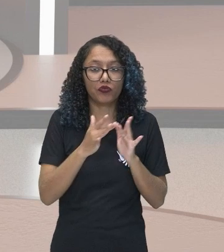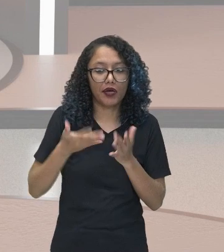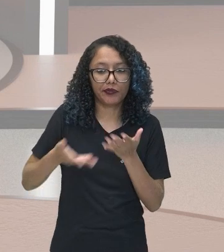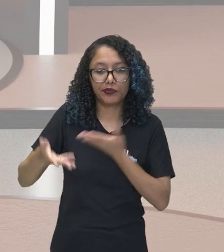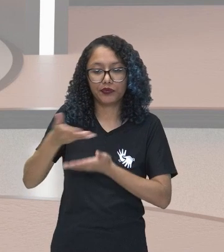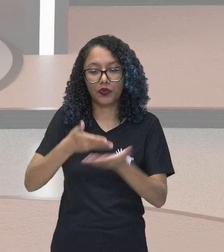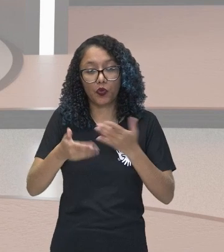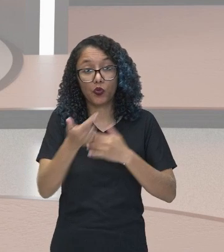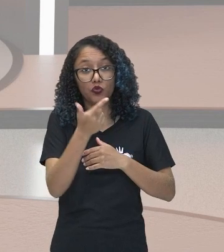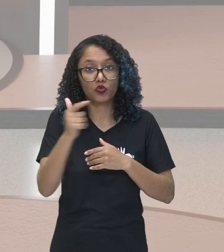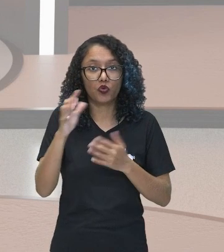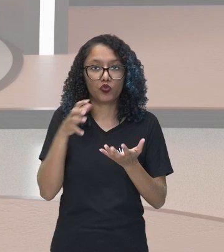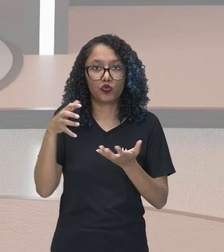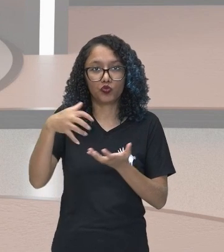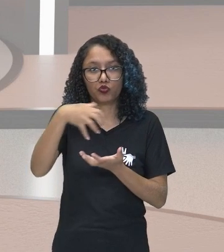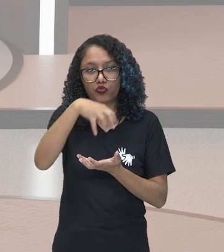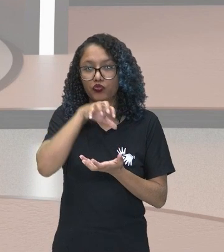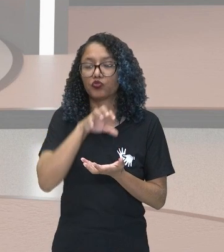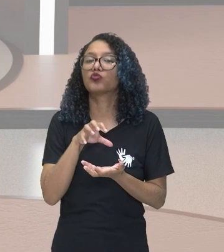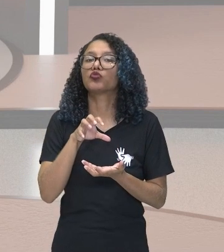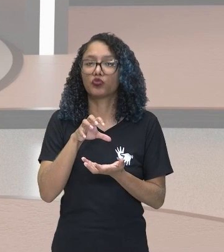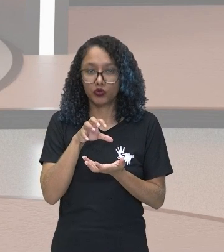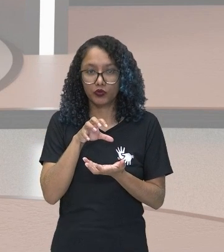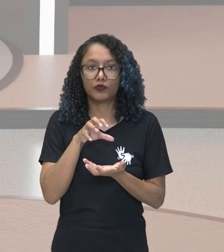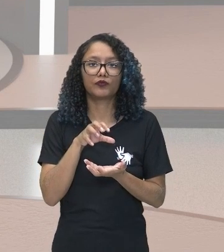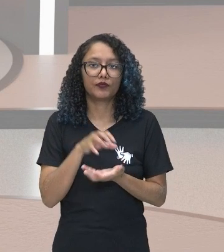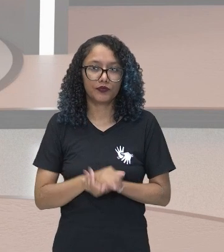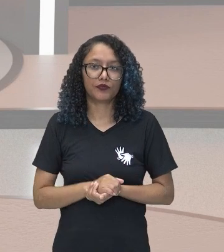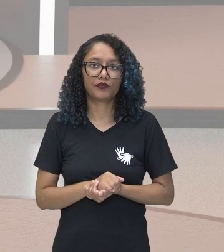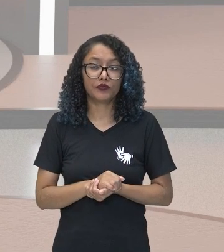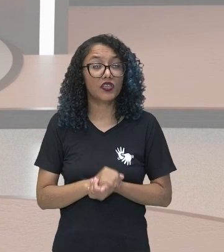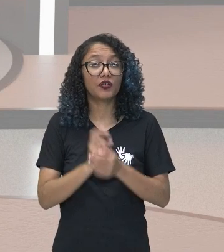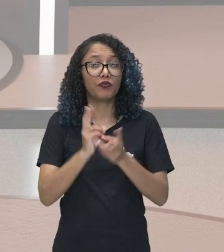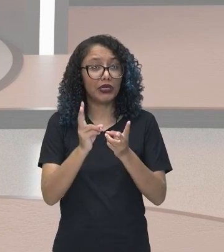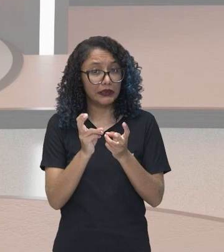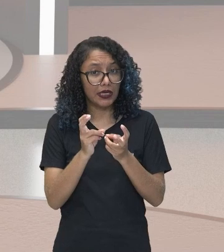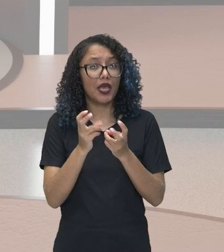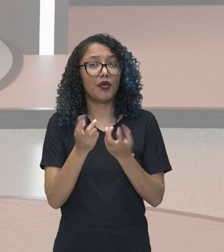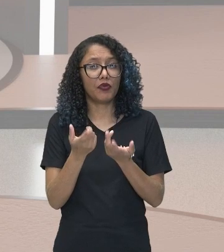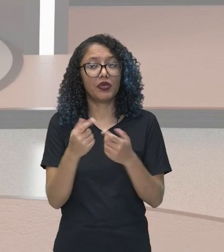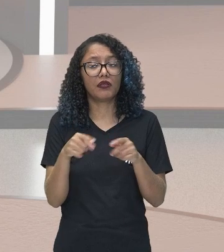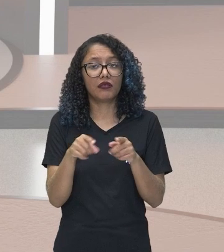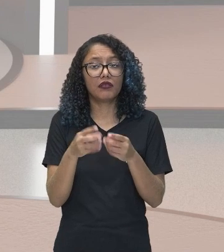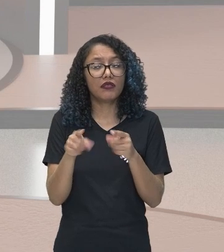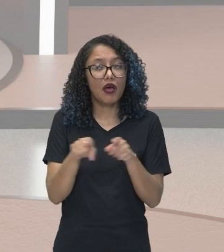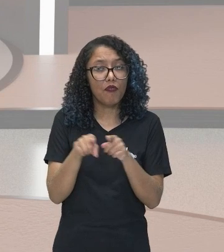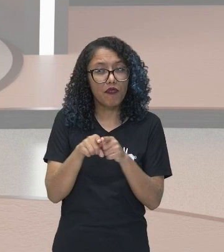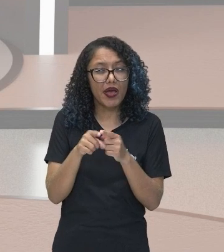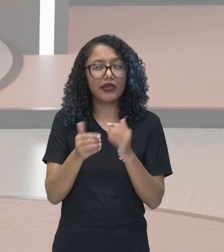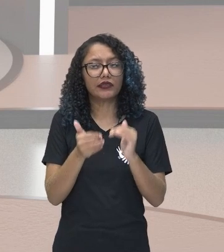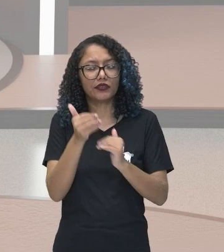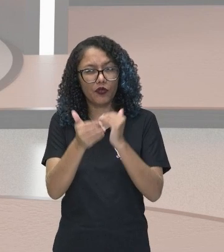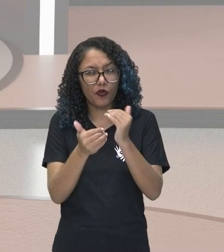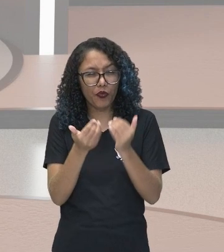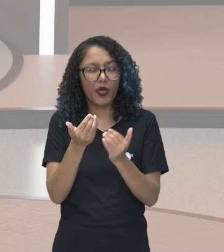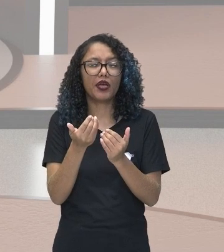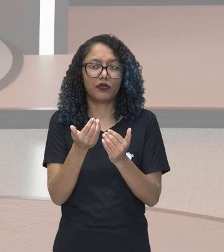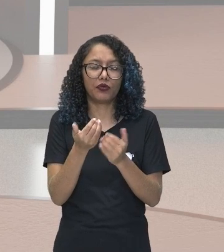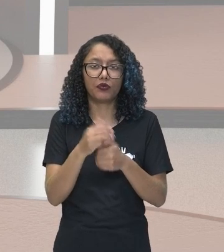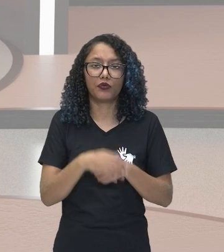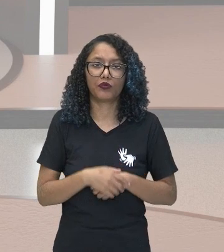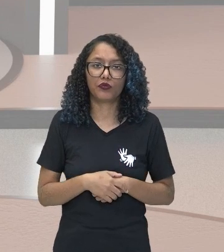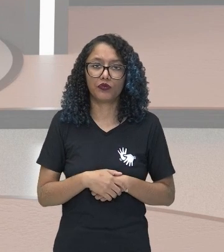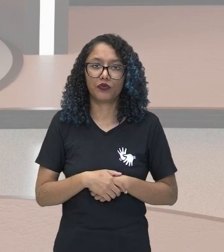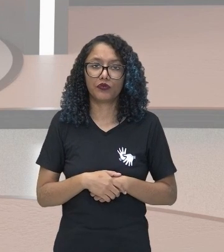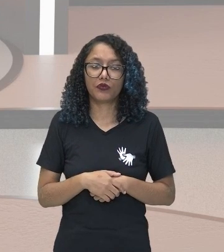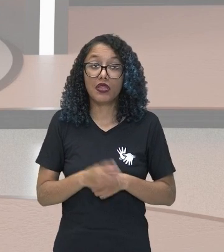realmente observa, né, todo esse desenvolvimento também através do mapa, só para vocês relembrarem aí como vai